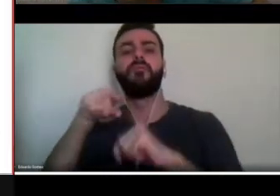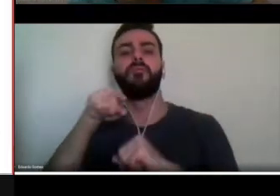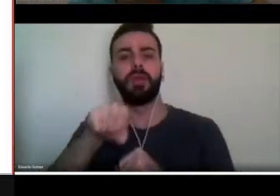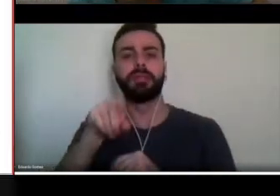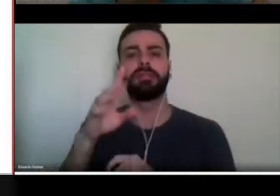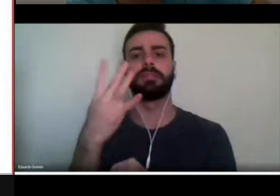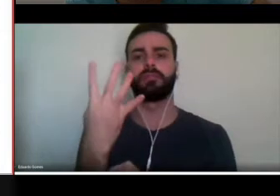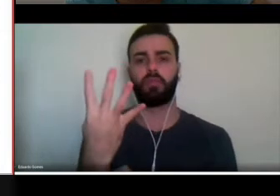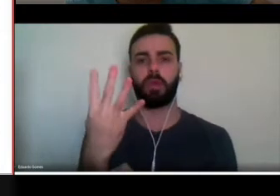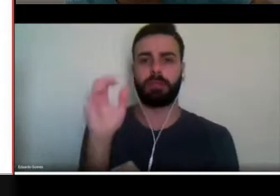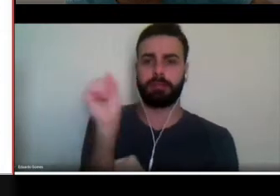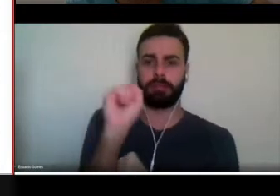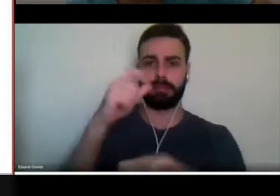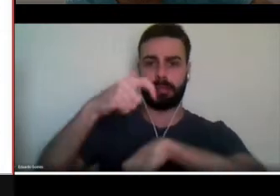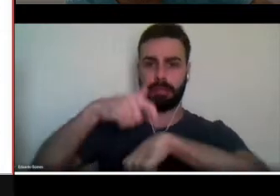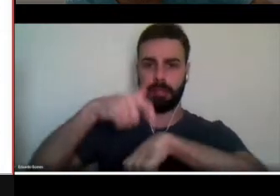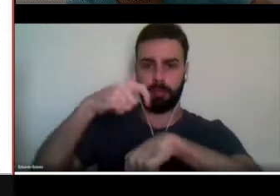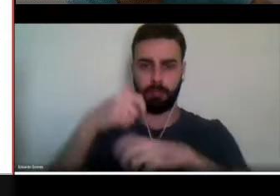vai ser